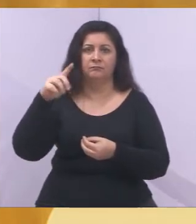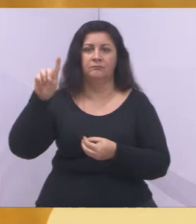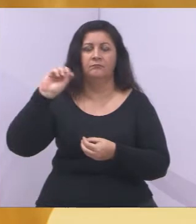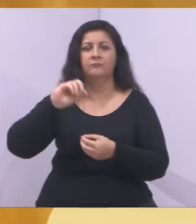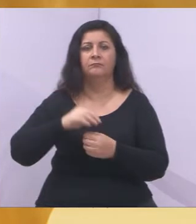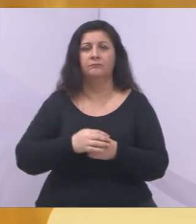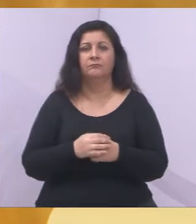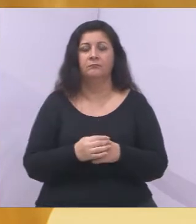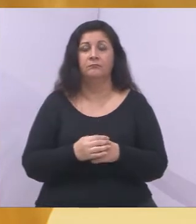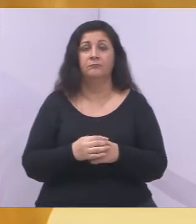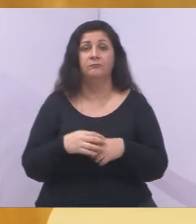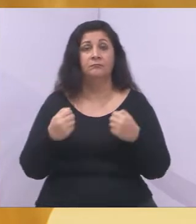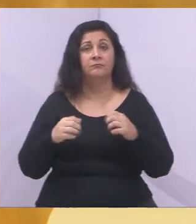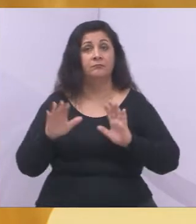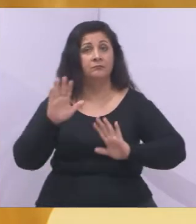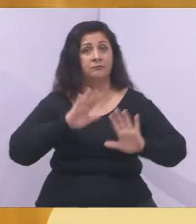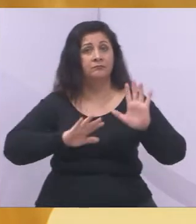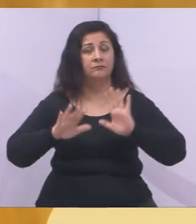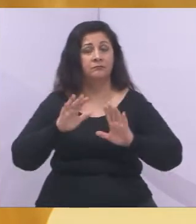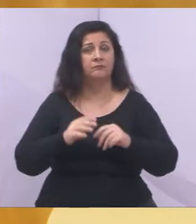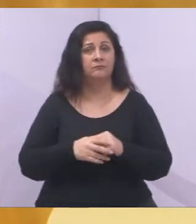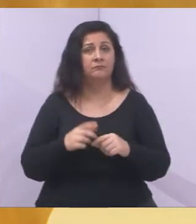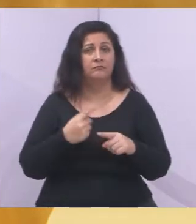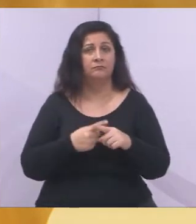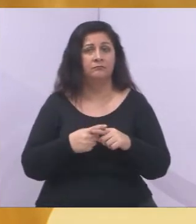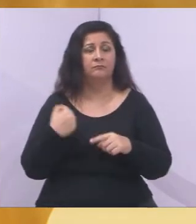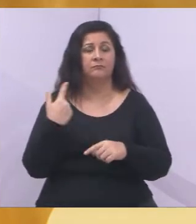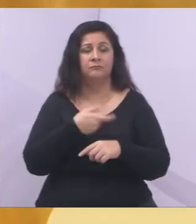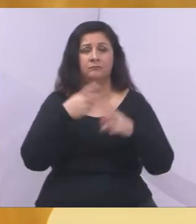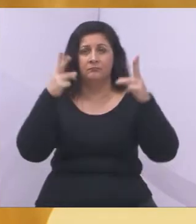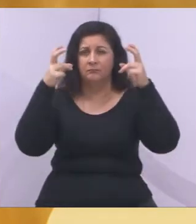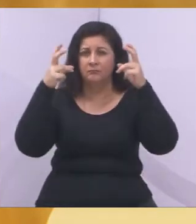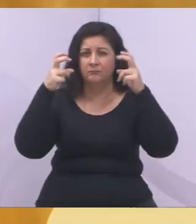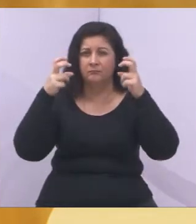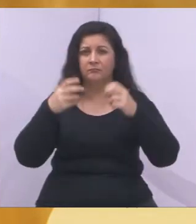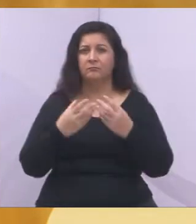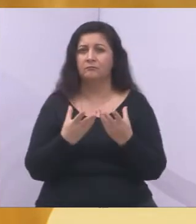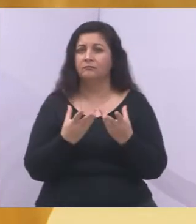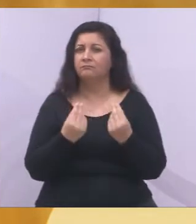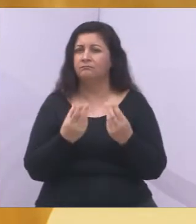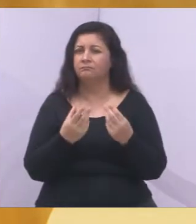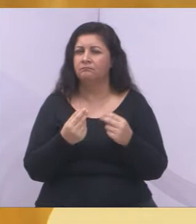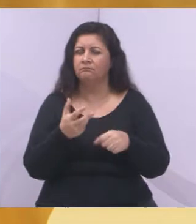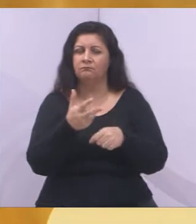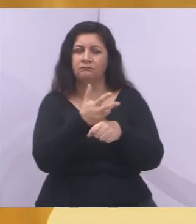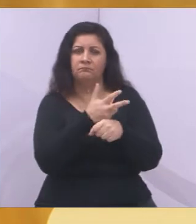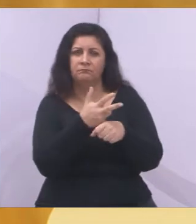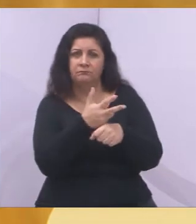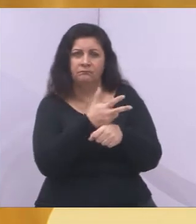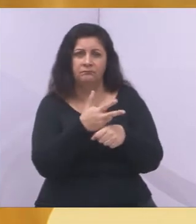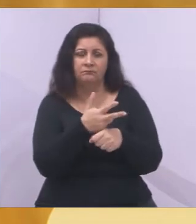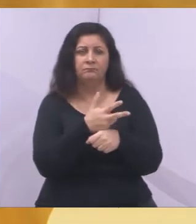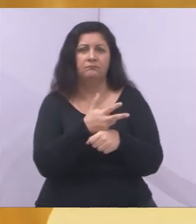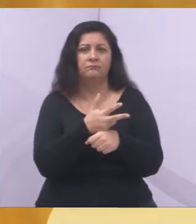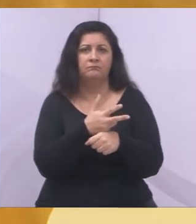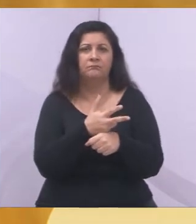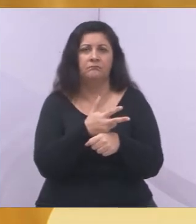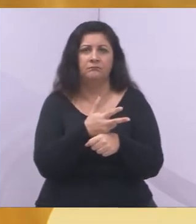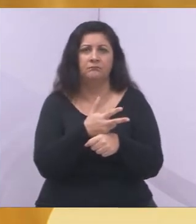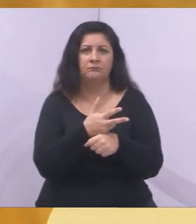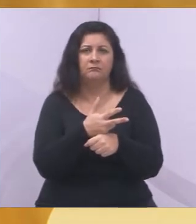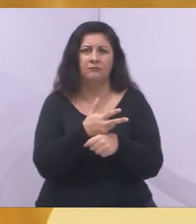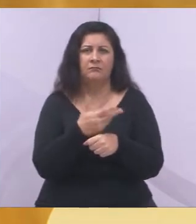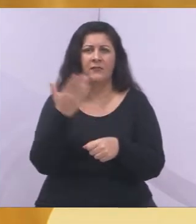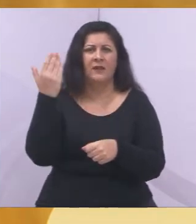Nós precisamos ter muito cuidado, que a gente tem percebido muitos vídeos aí de quando